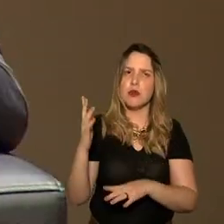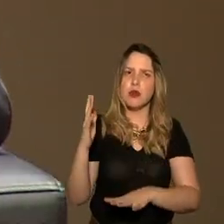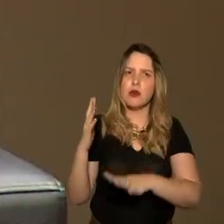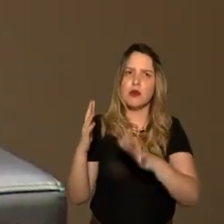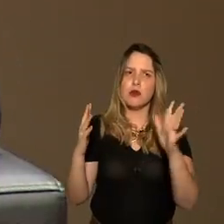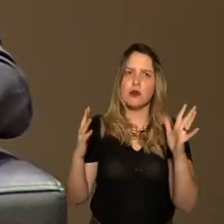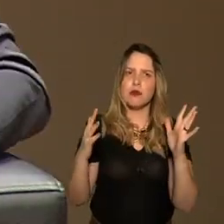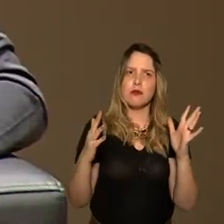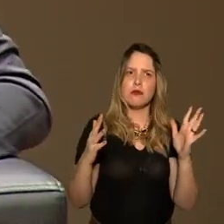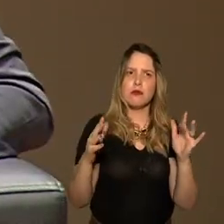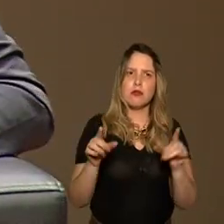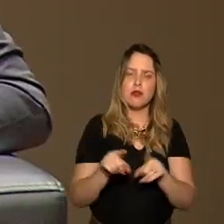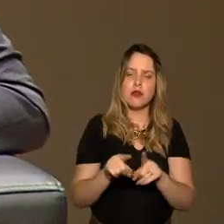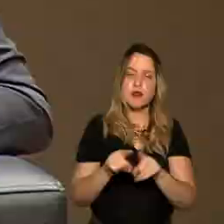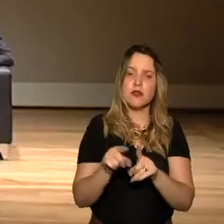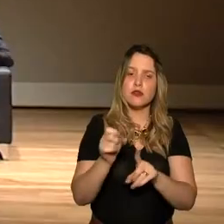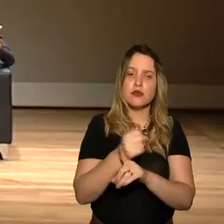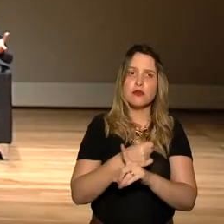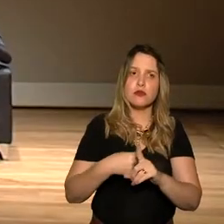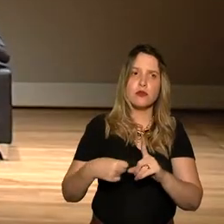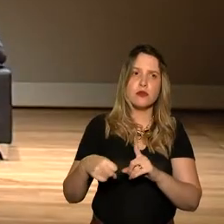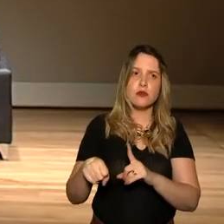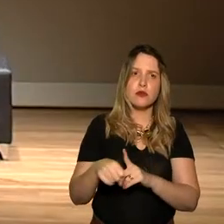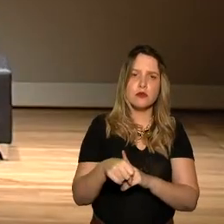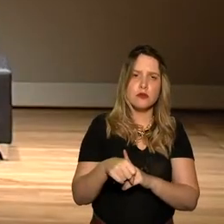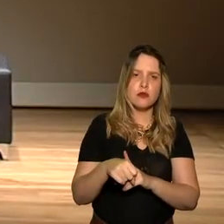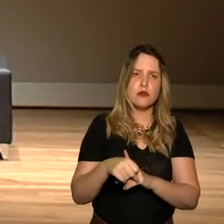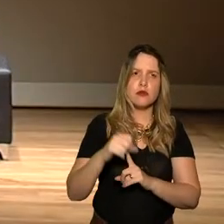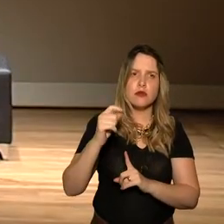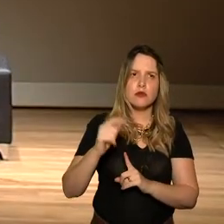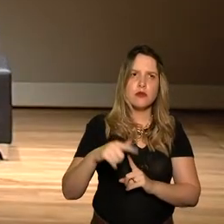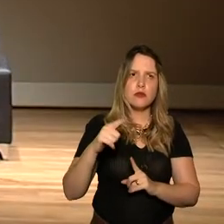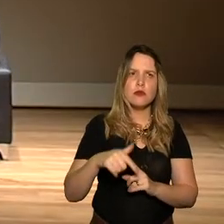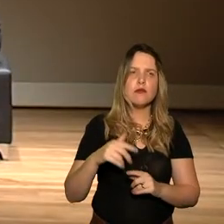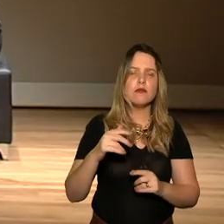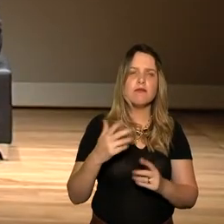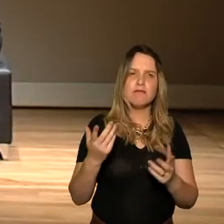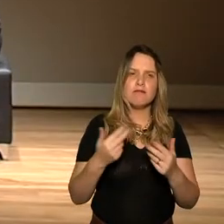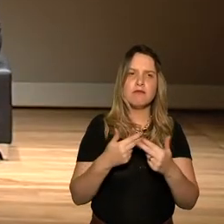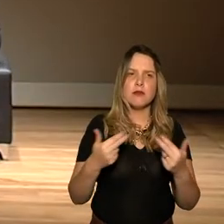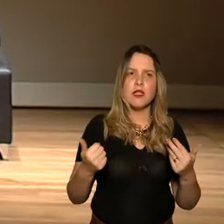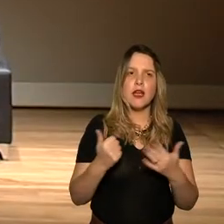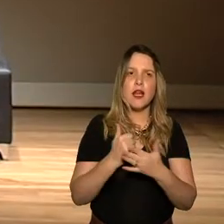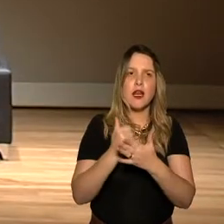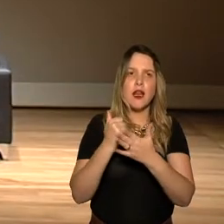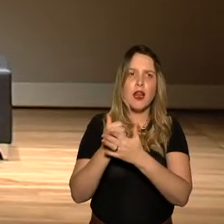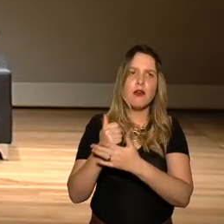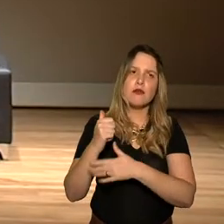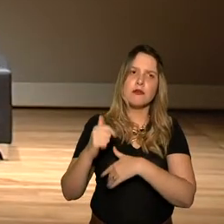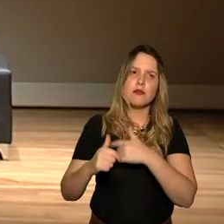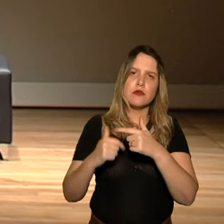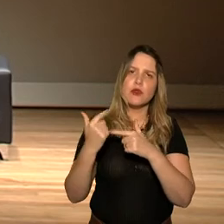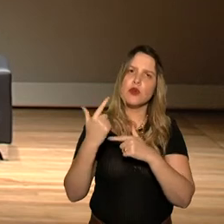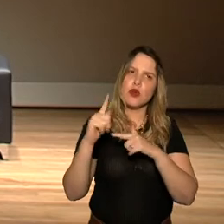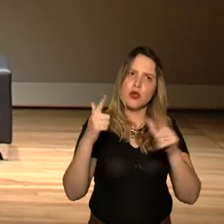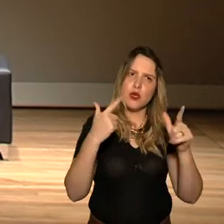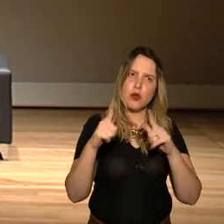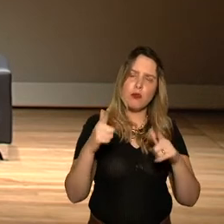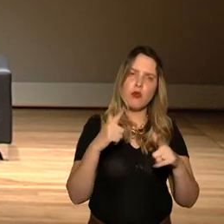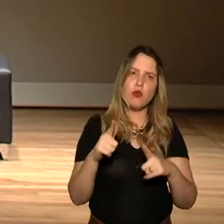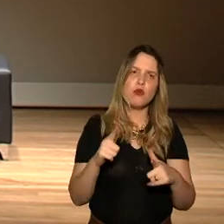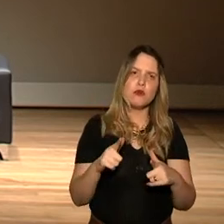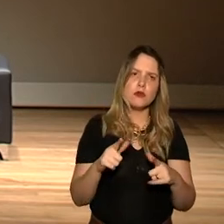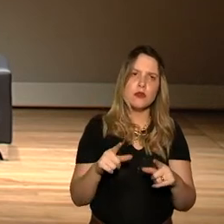ciências seja numa instituição de arte né que ele estabelece aquele que seus alunos a uma outra experiência